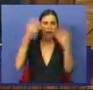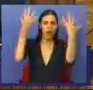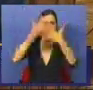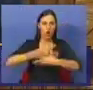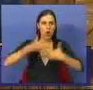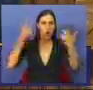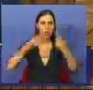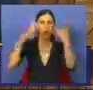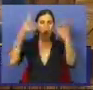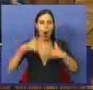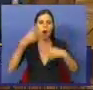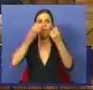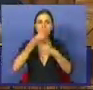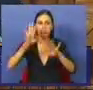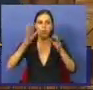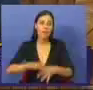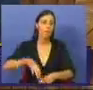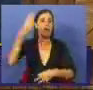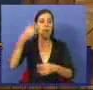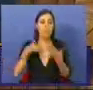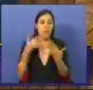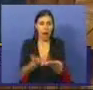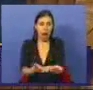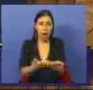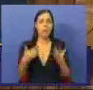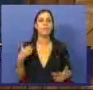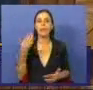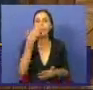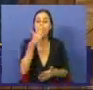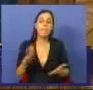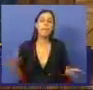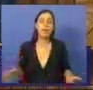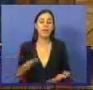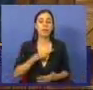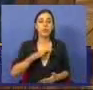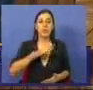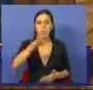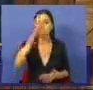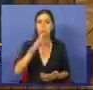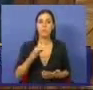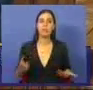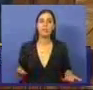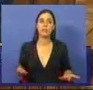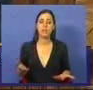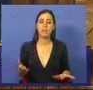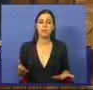de uma parte do orçamento, enfim, finalmente temo-lo, e agora parece que o Sr. Ministro